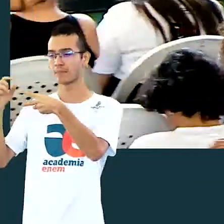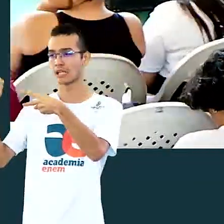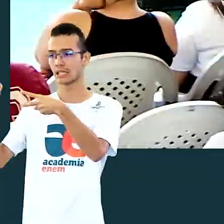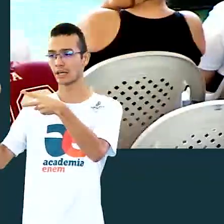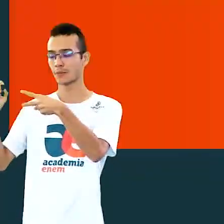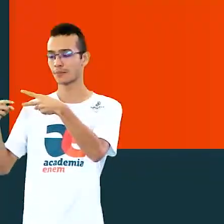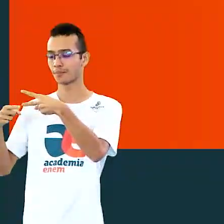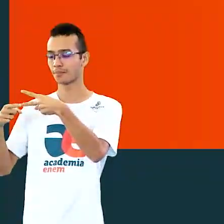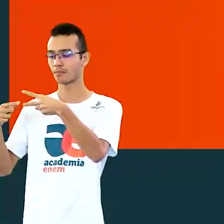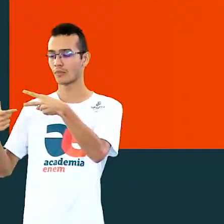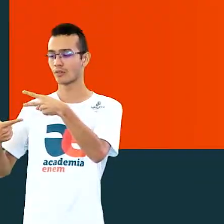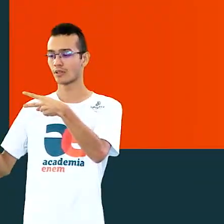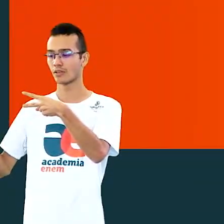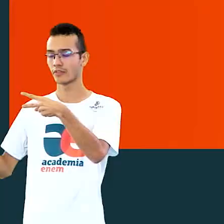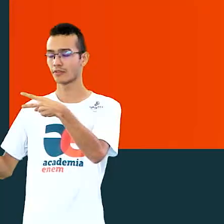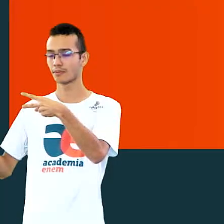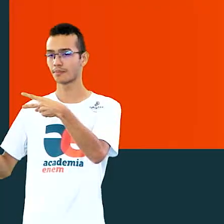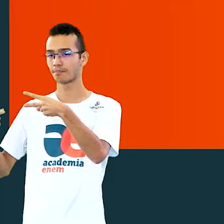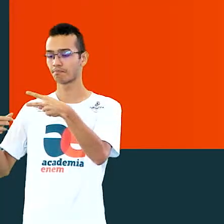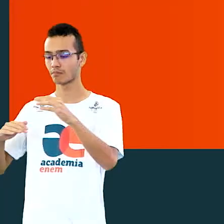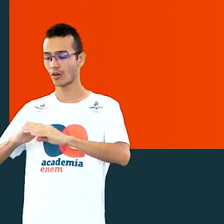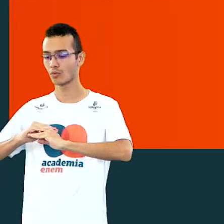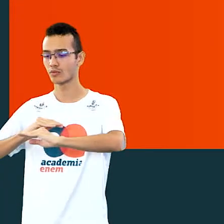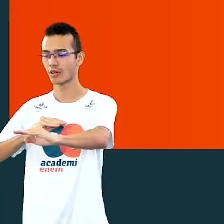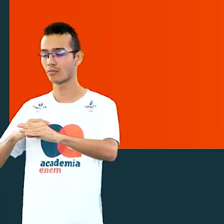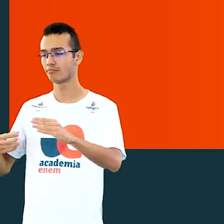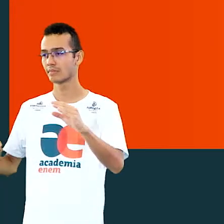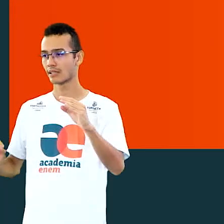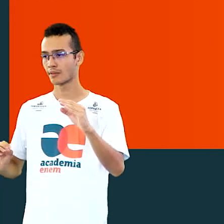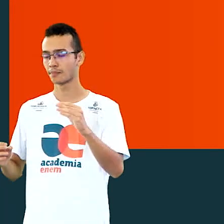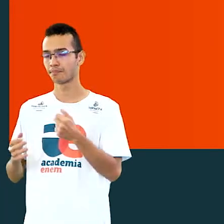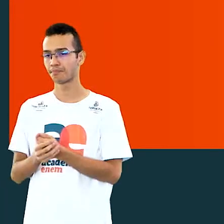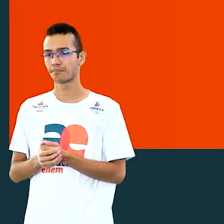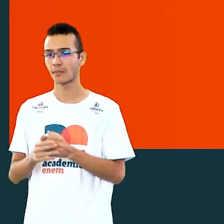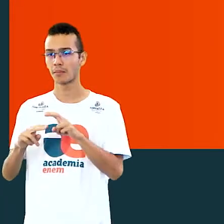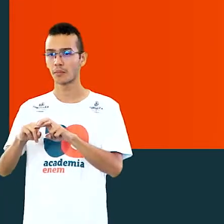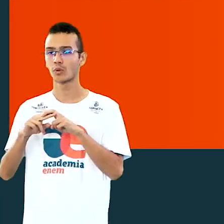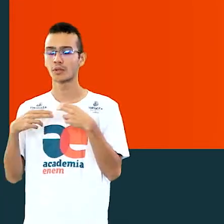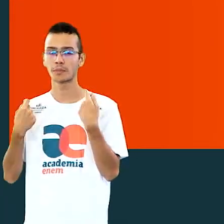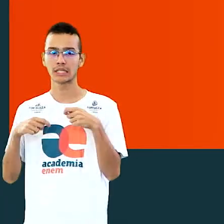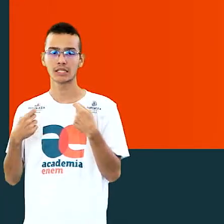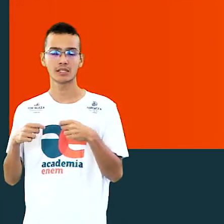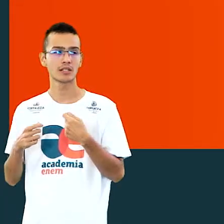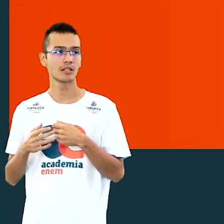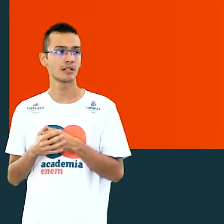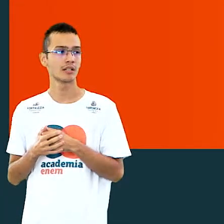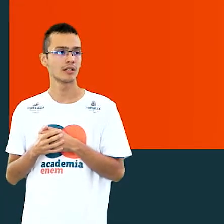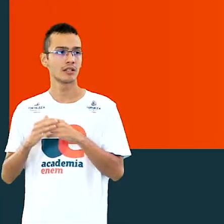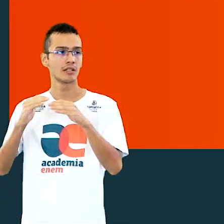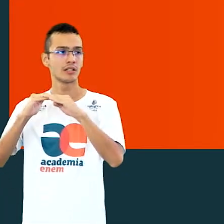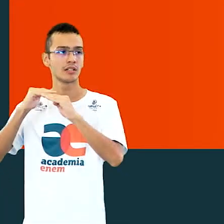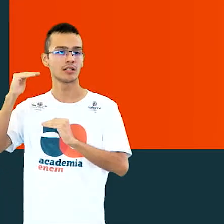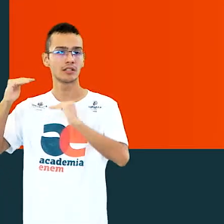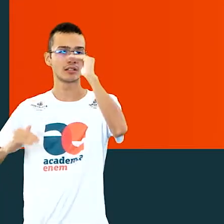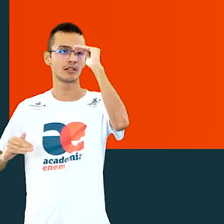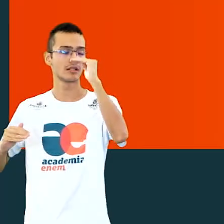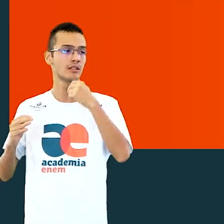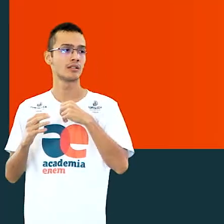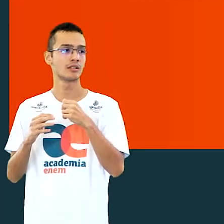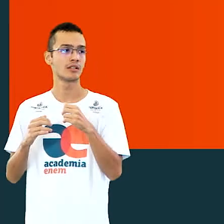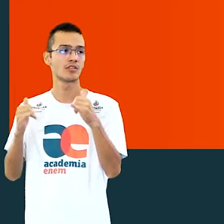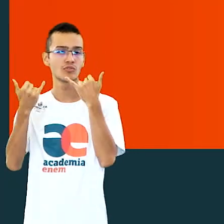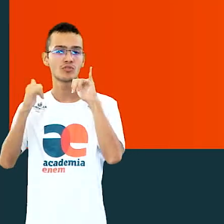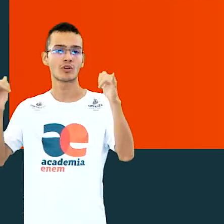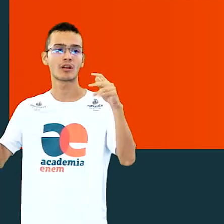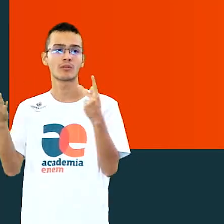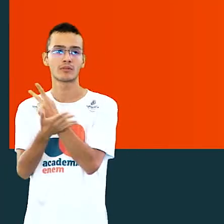potencial. Mas se eu acertar 220, vai ser legal? Não, 50% de chance. Brincadeira, pessoal, pelo amor de Deus. Não vamos brincar